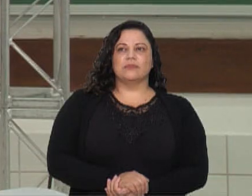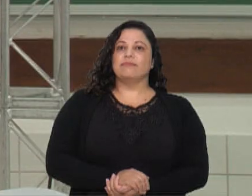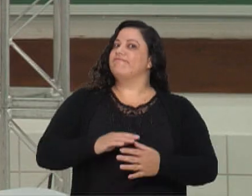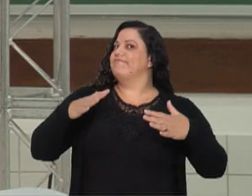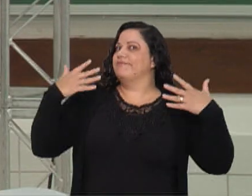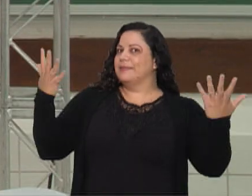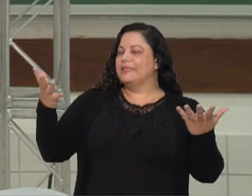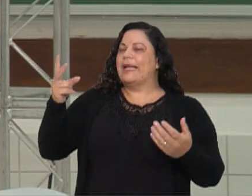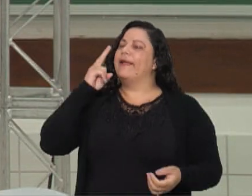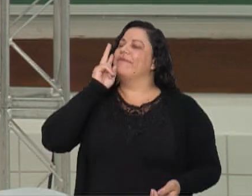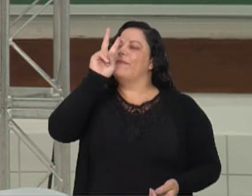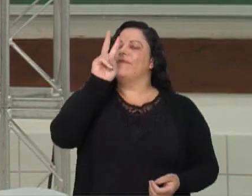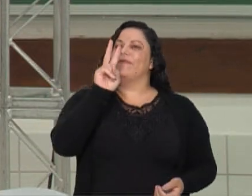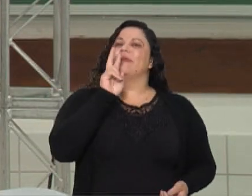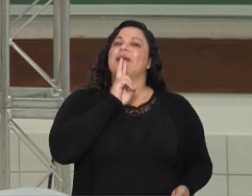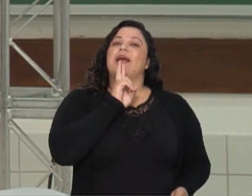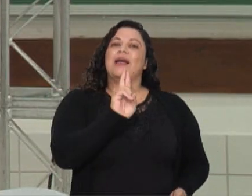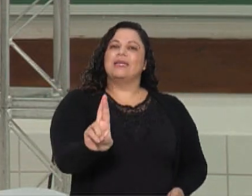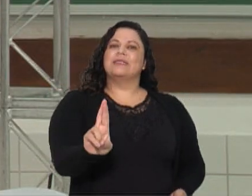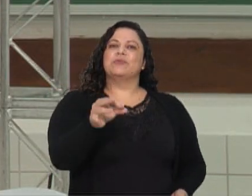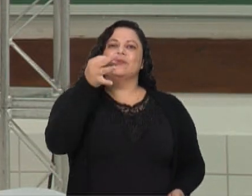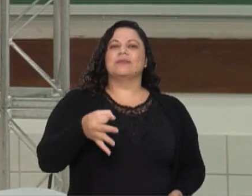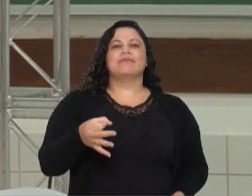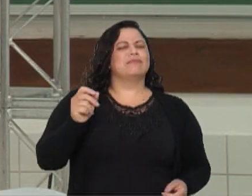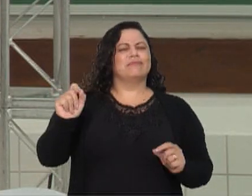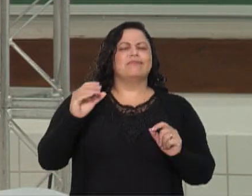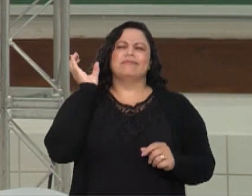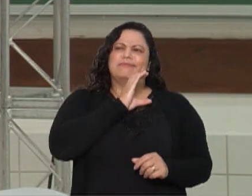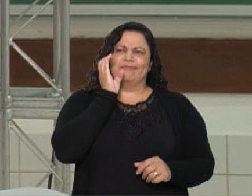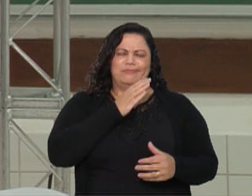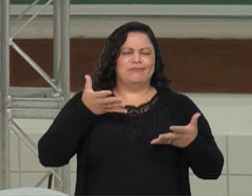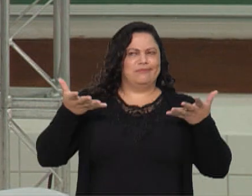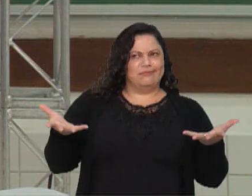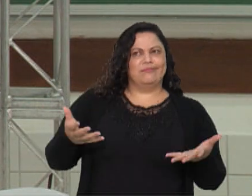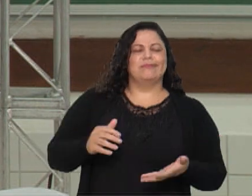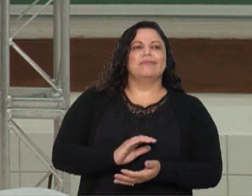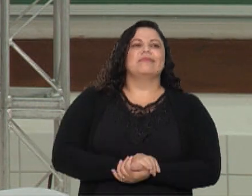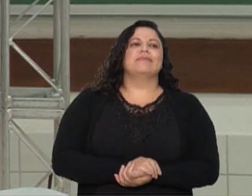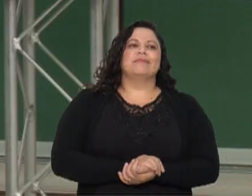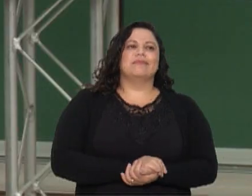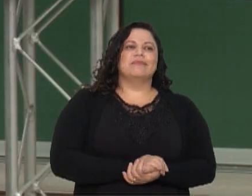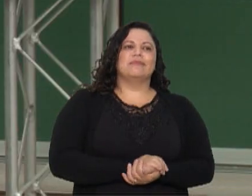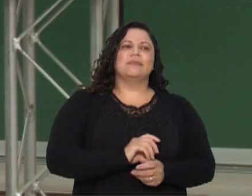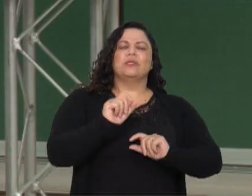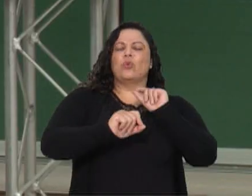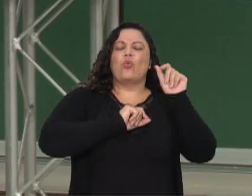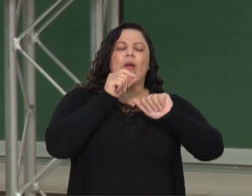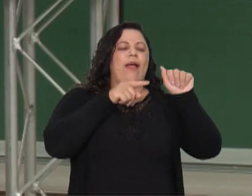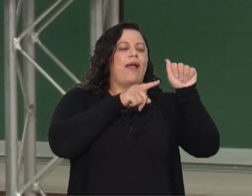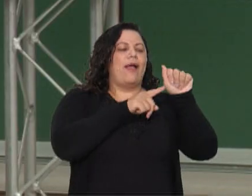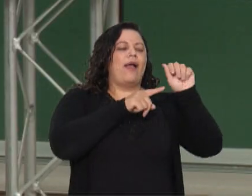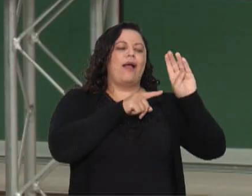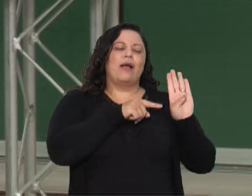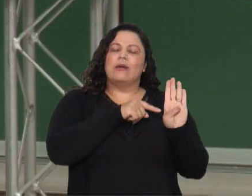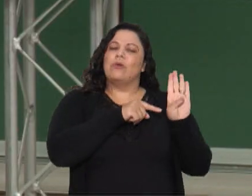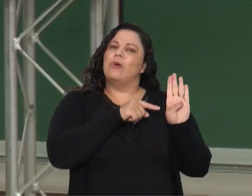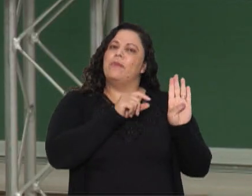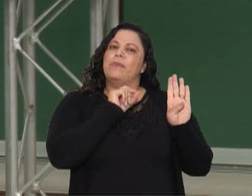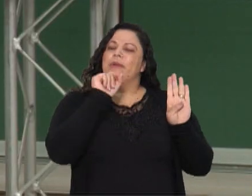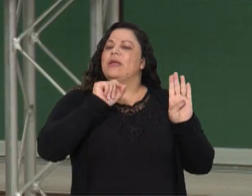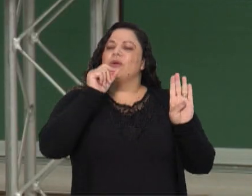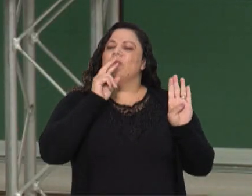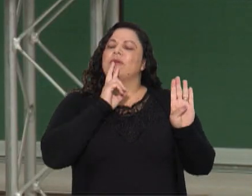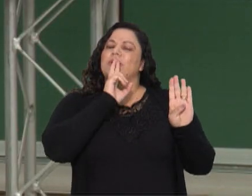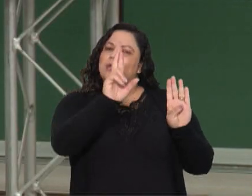Daí, pessoal, vamos ver qual é a resposta certa? Bem rapidinho foi, né? Olha só, então, formas orgânicas ou